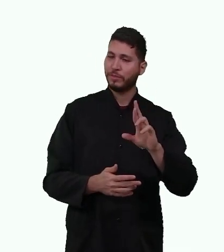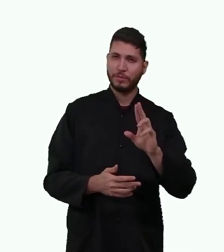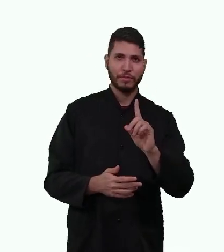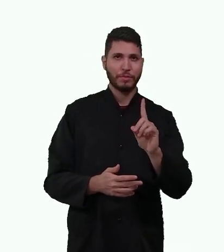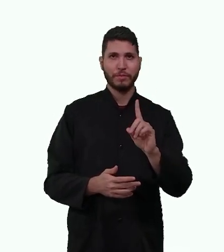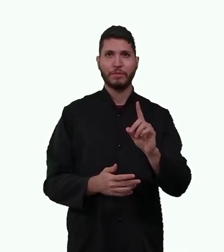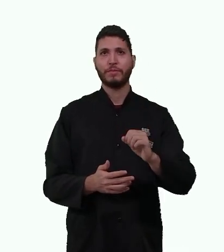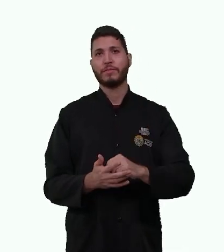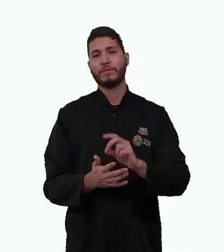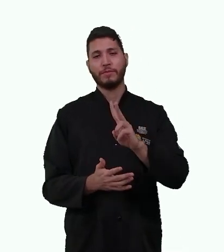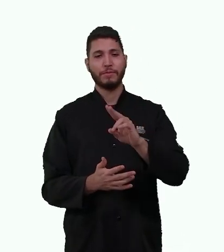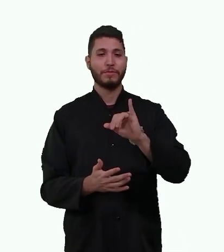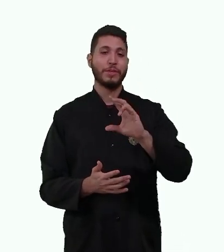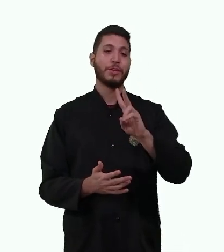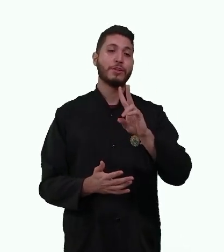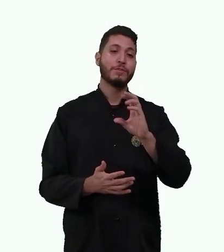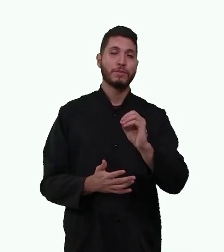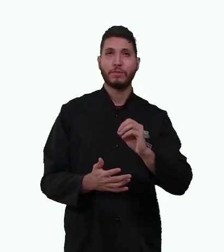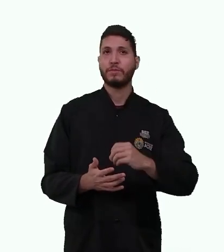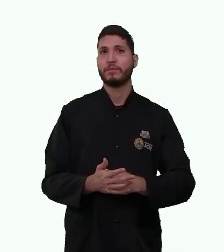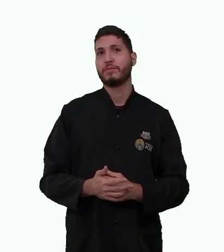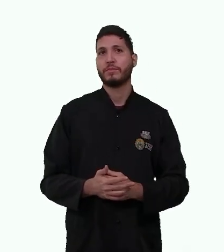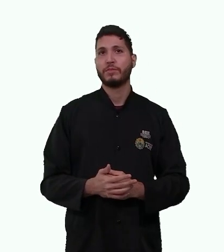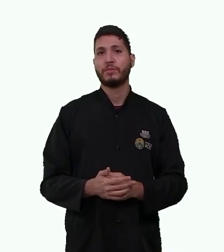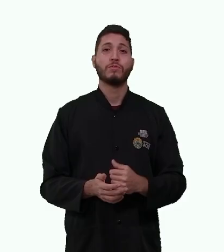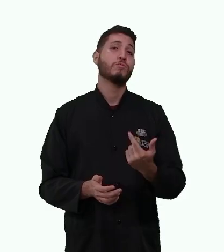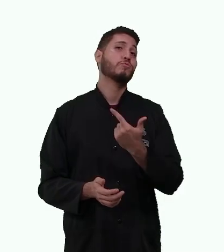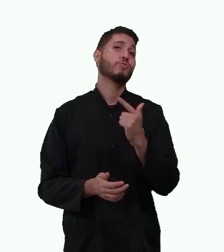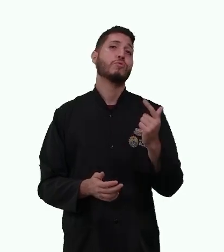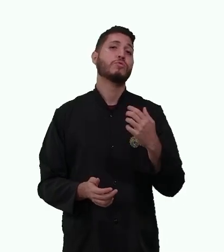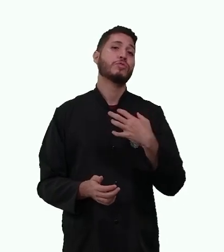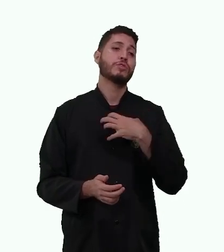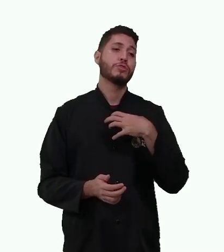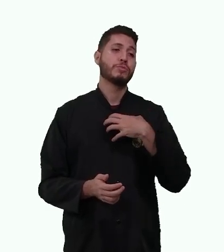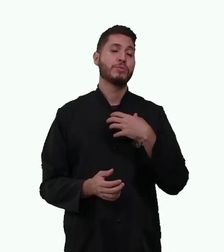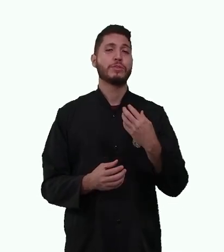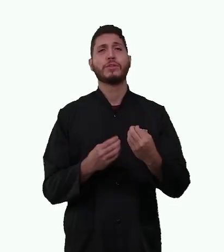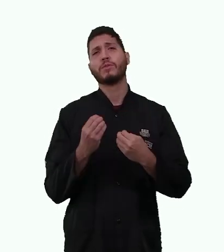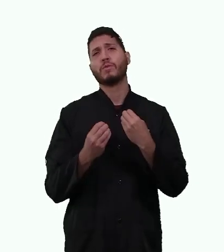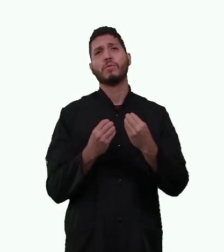diria bibo. Como ficariam os outros sentimentos quando ele